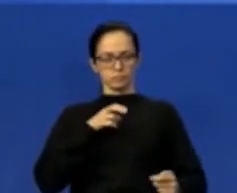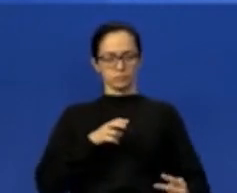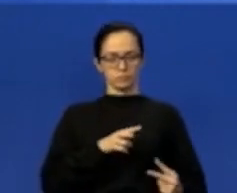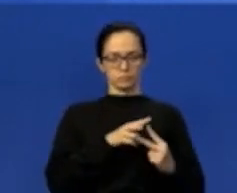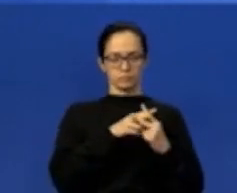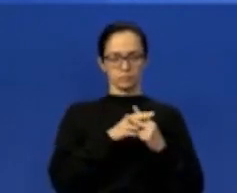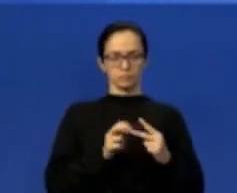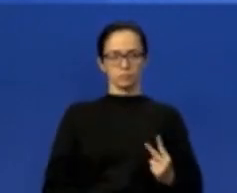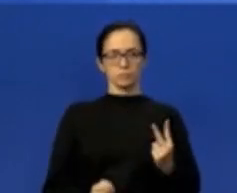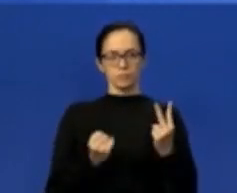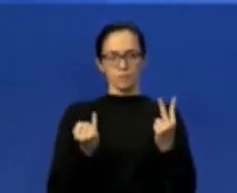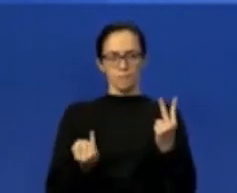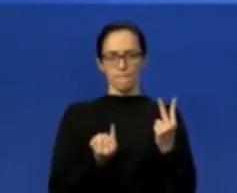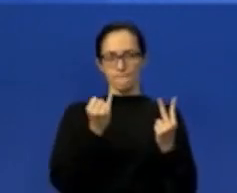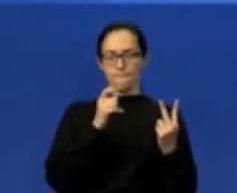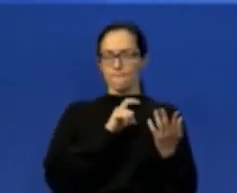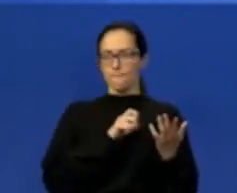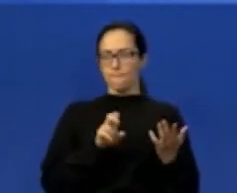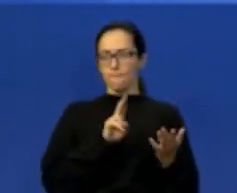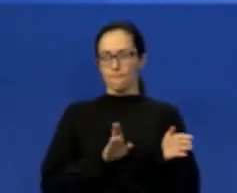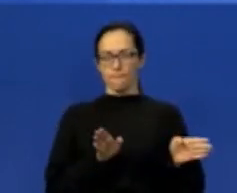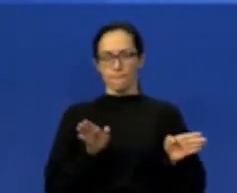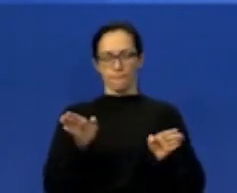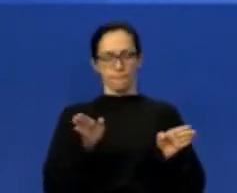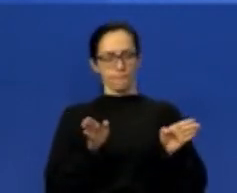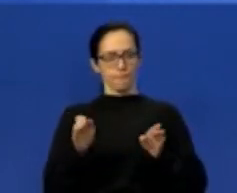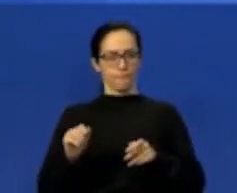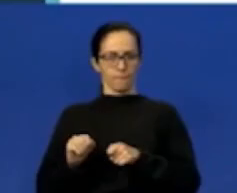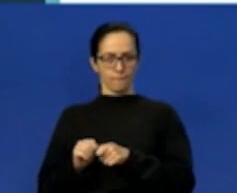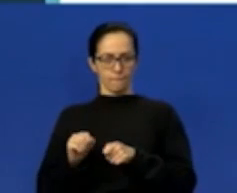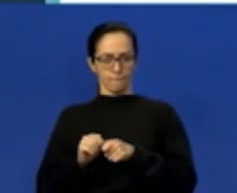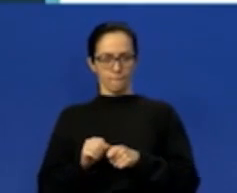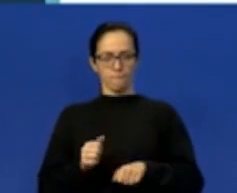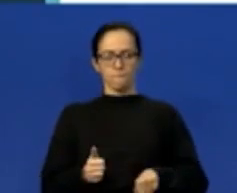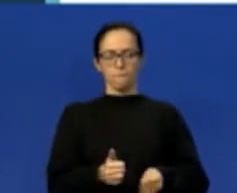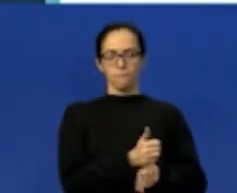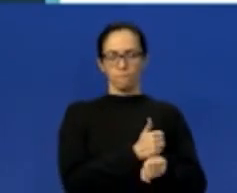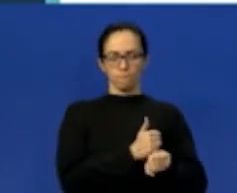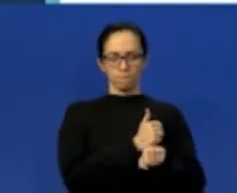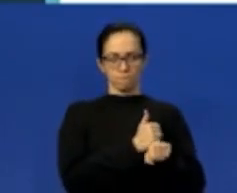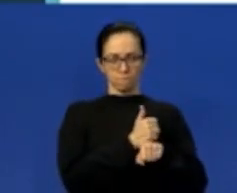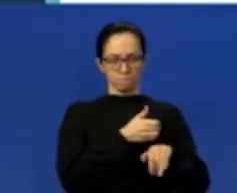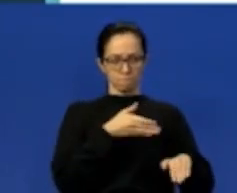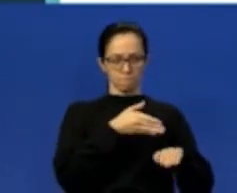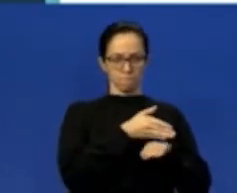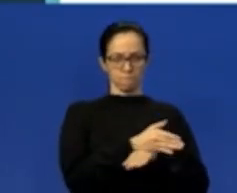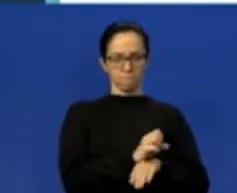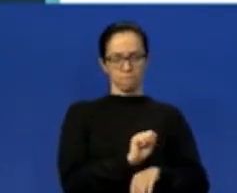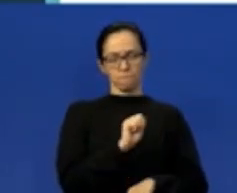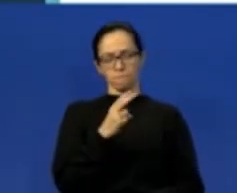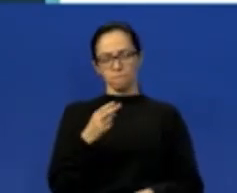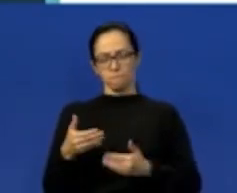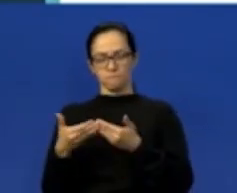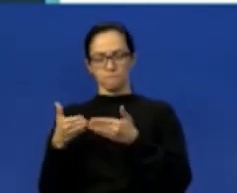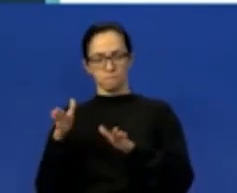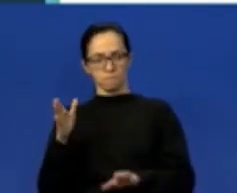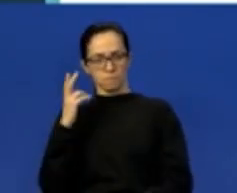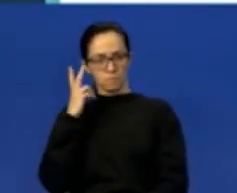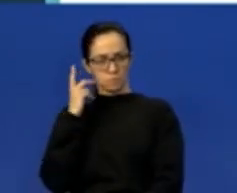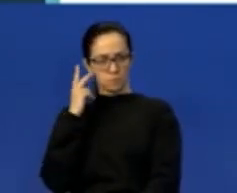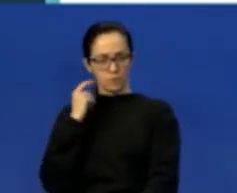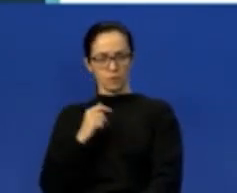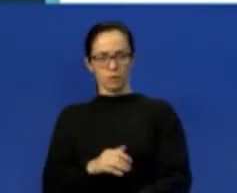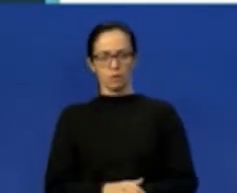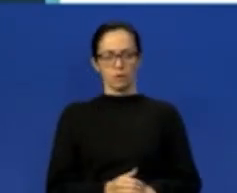bastante interessantes da atividade humana. As academias especializadas e as academias convencionais. As